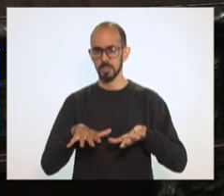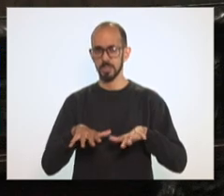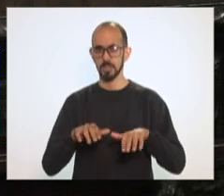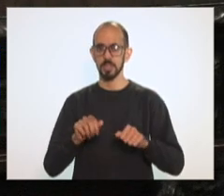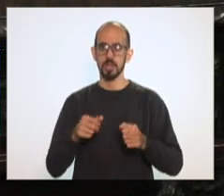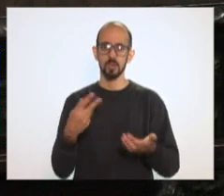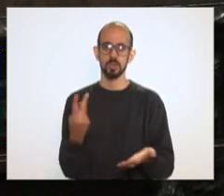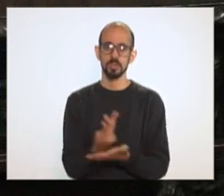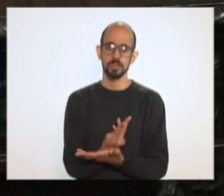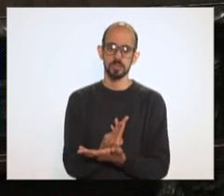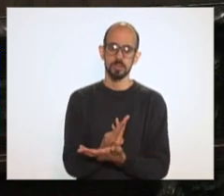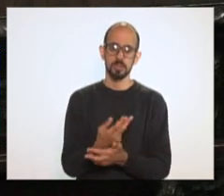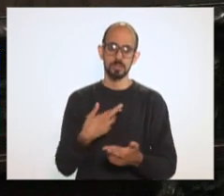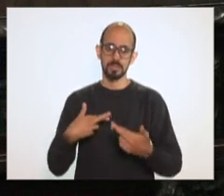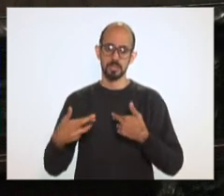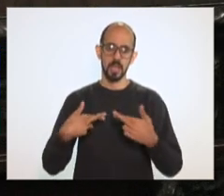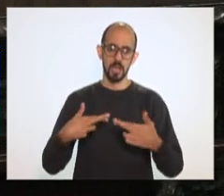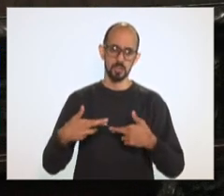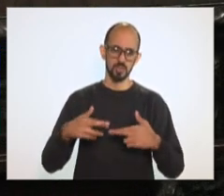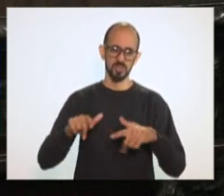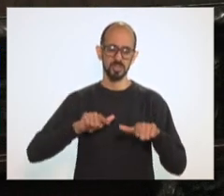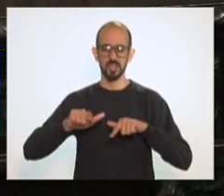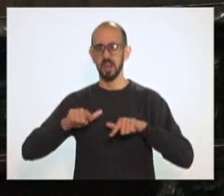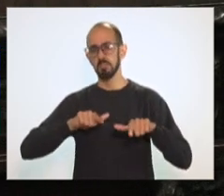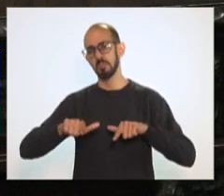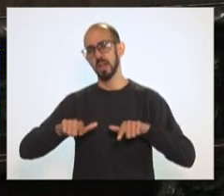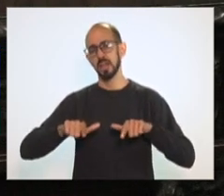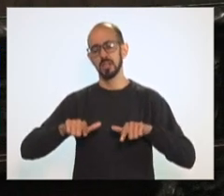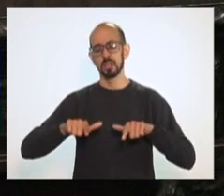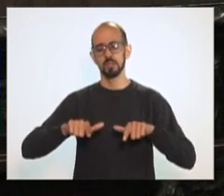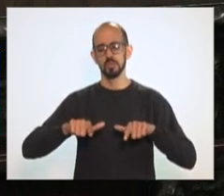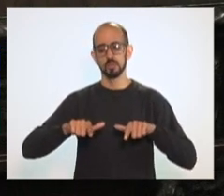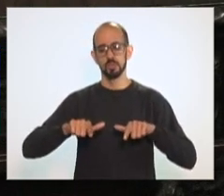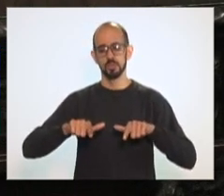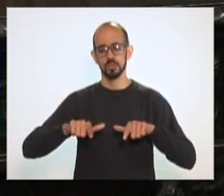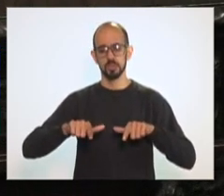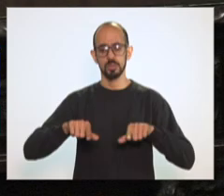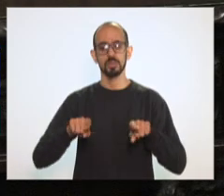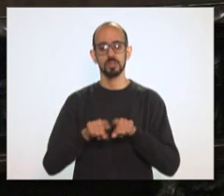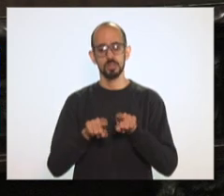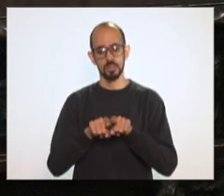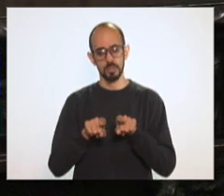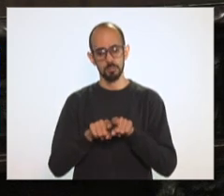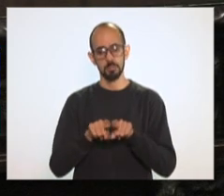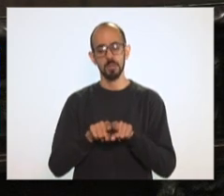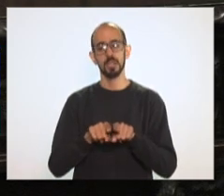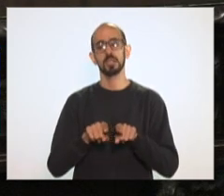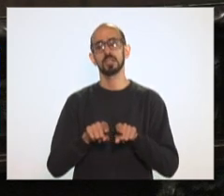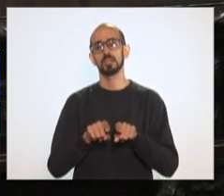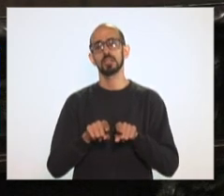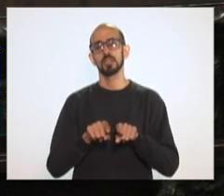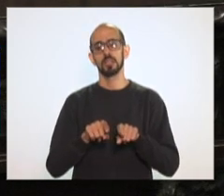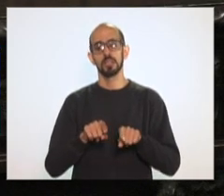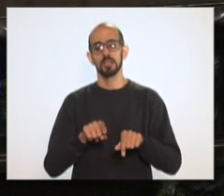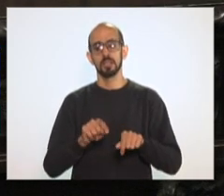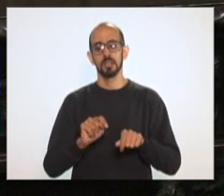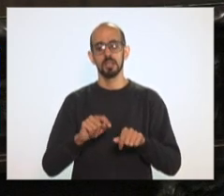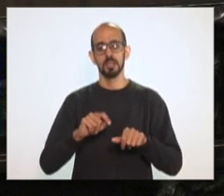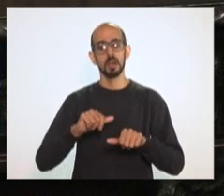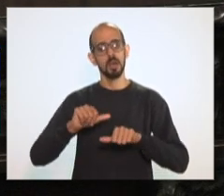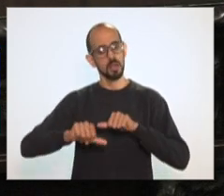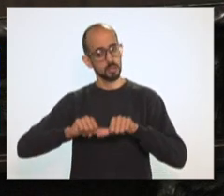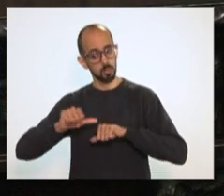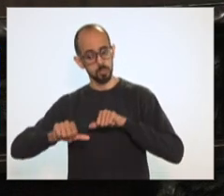as relações de trabalho as relações de convivência também está dando oportunidade para mudança de algumas